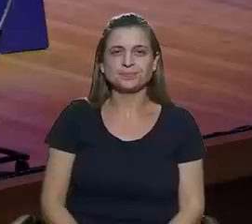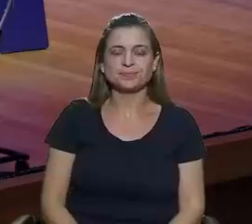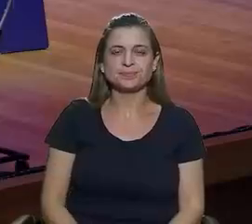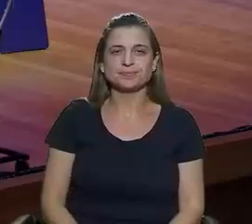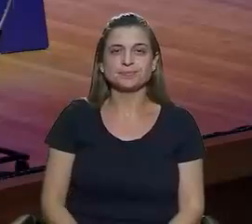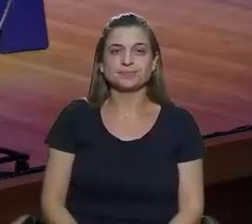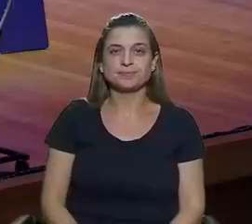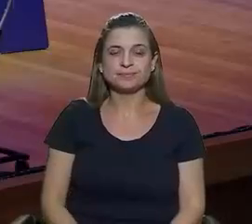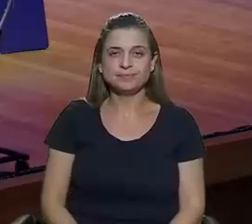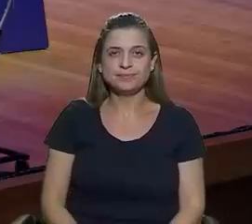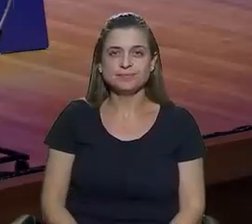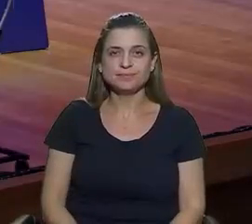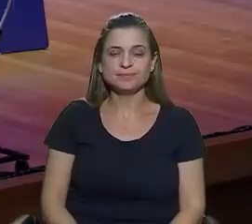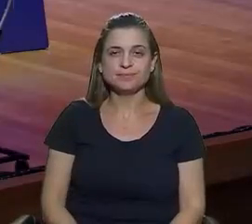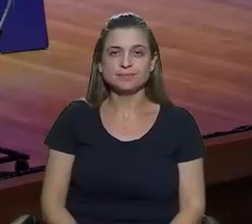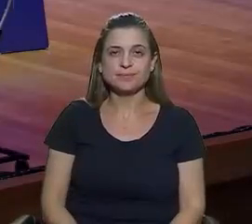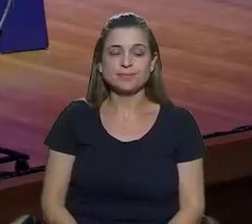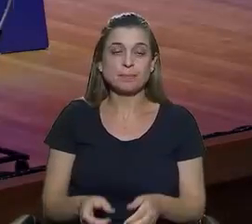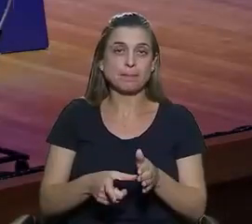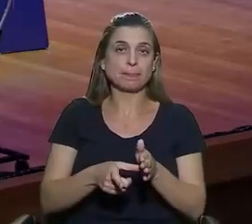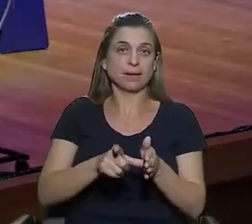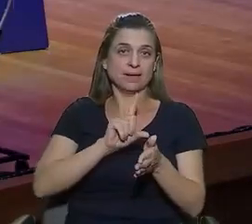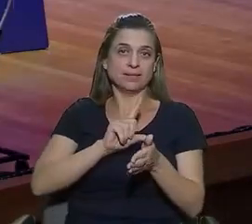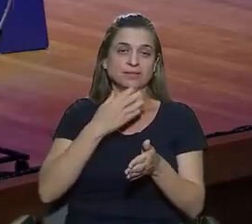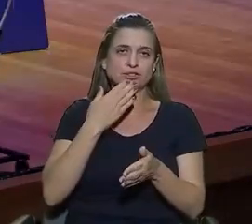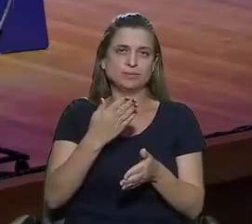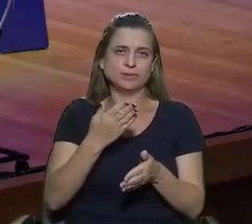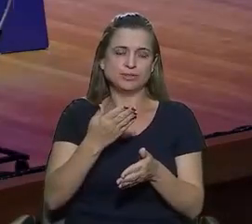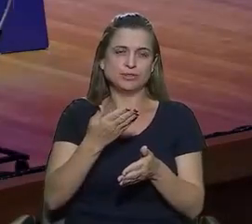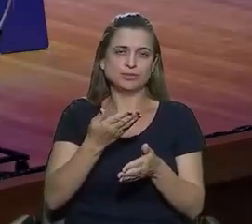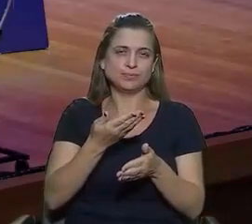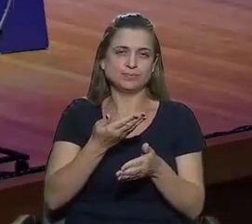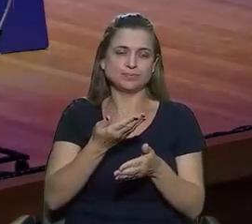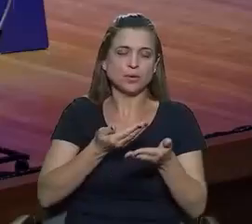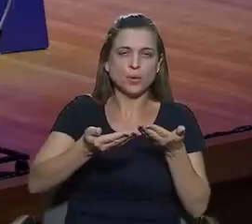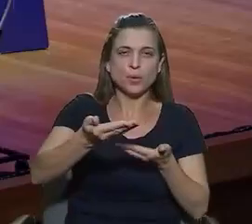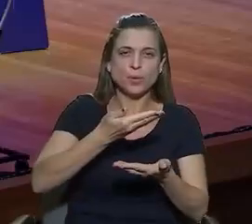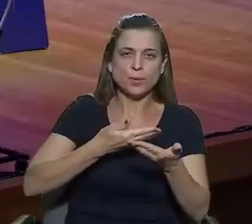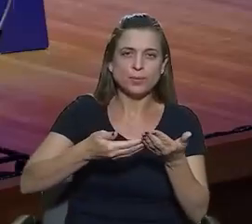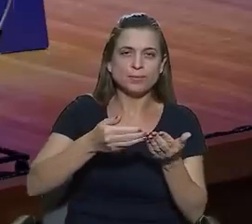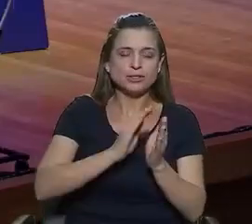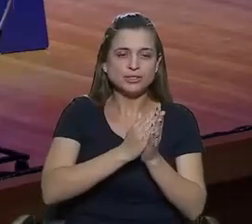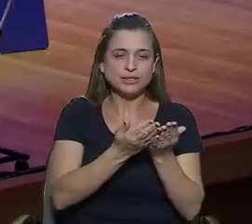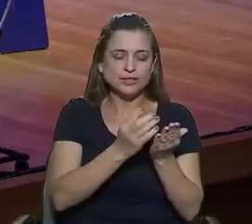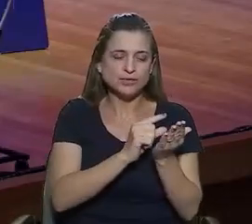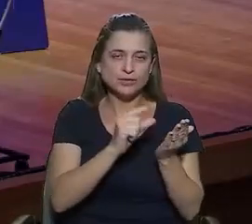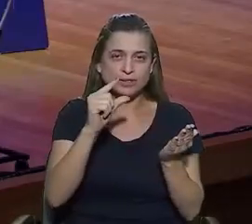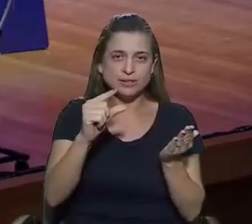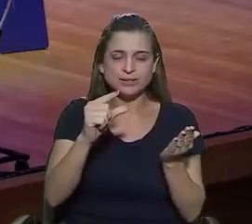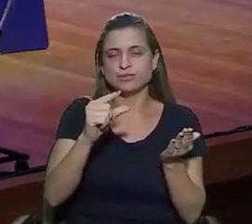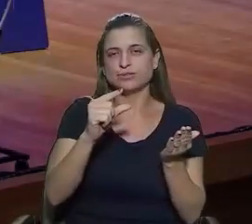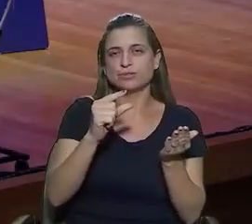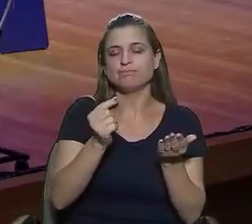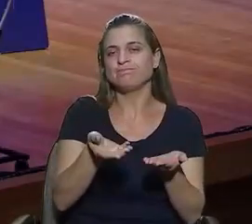Antes de pedir que vocês compartilhem trechos dessas artesanias, queria